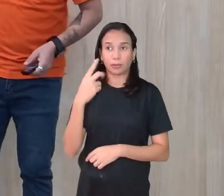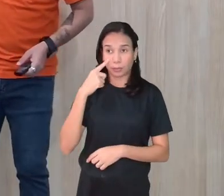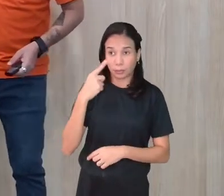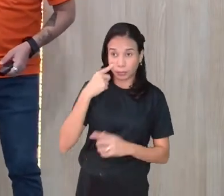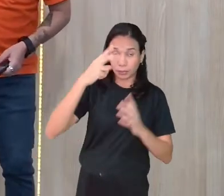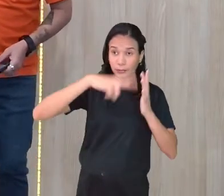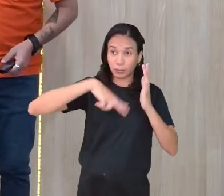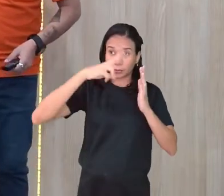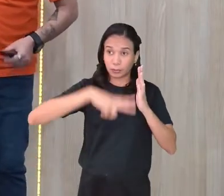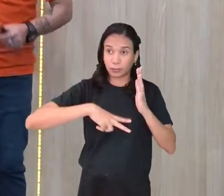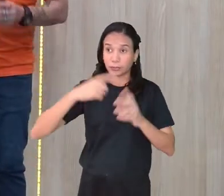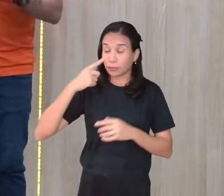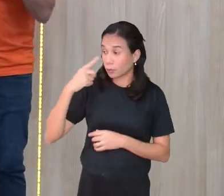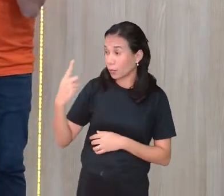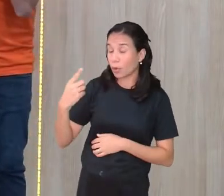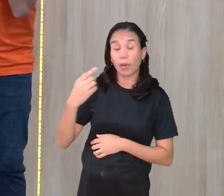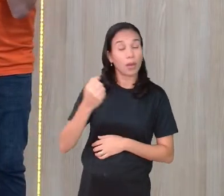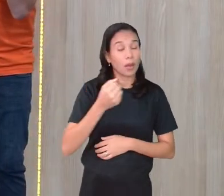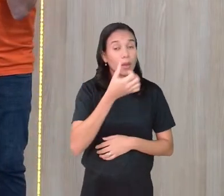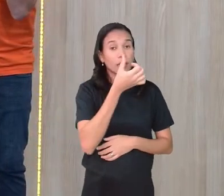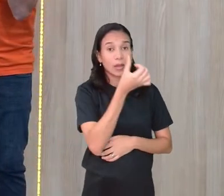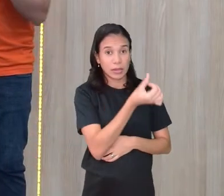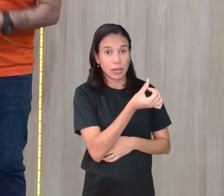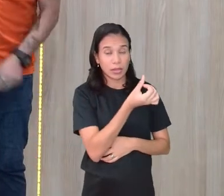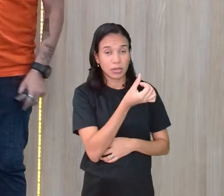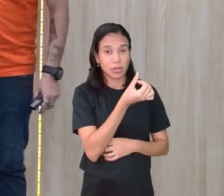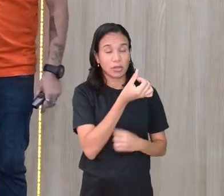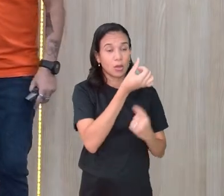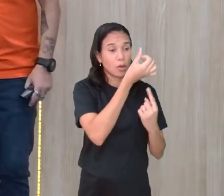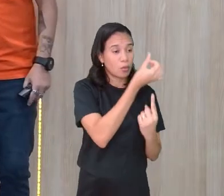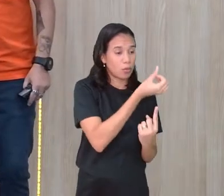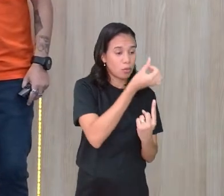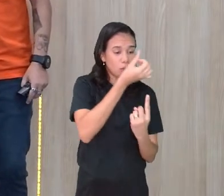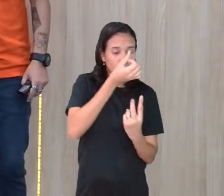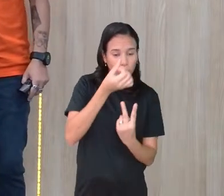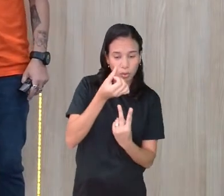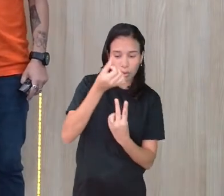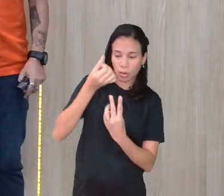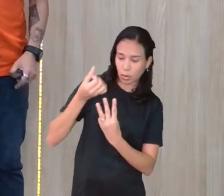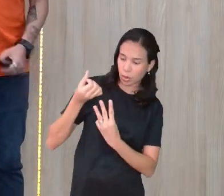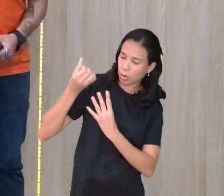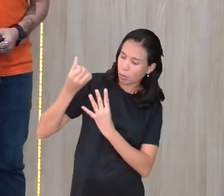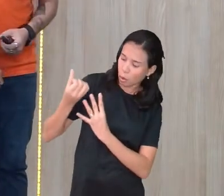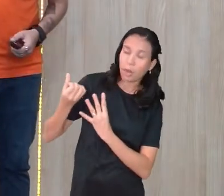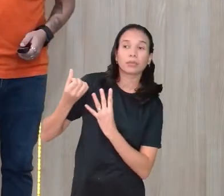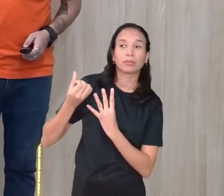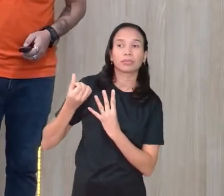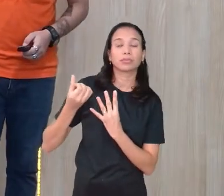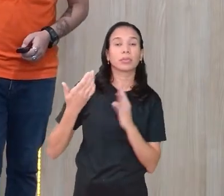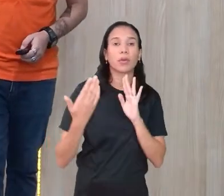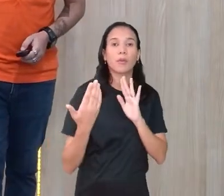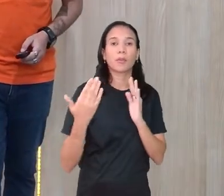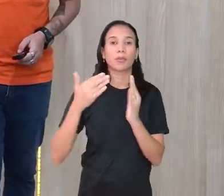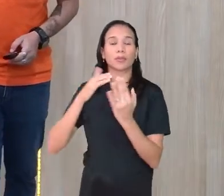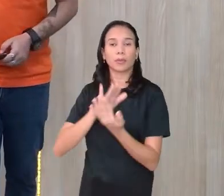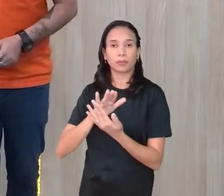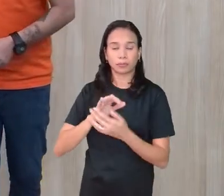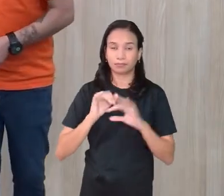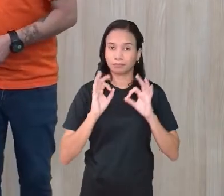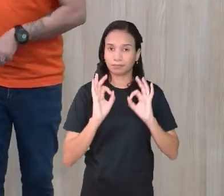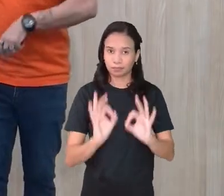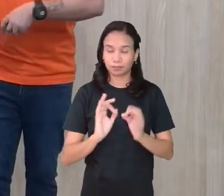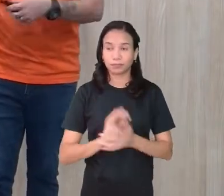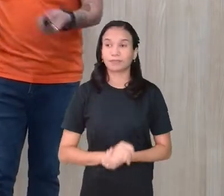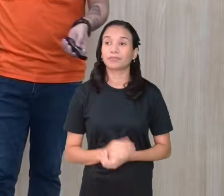novo. O que é que eu tenho aqui? Eu tenho 4 vezes o número 6. Então, eu escrevo da forma contrária ali, tá